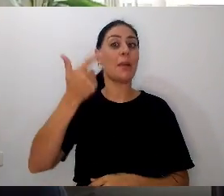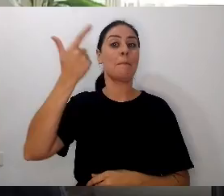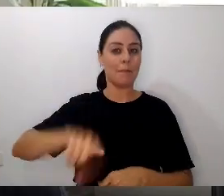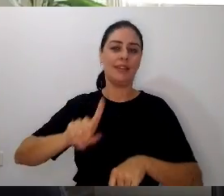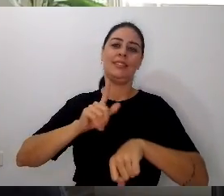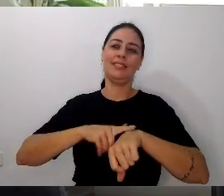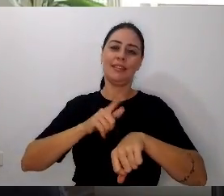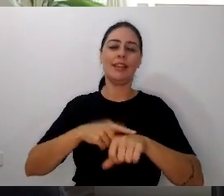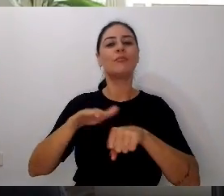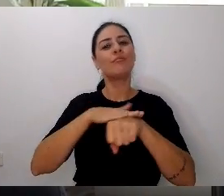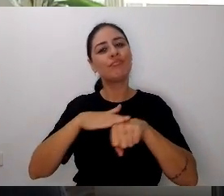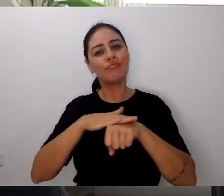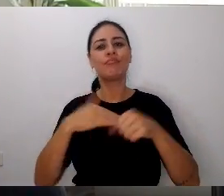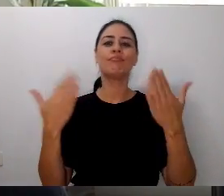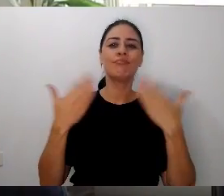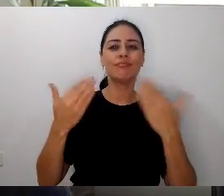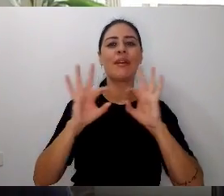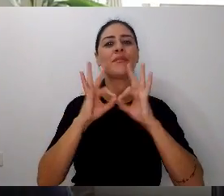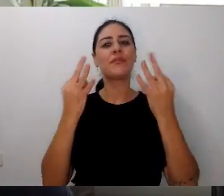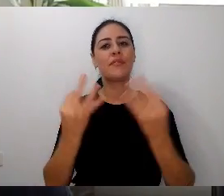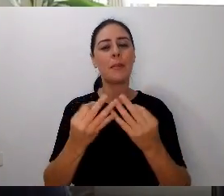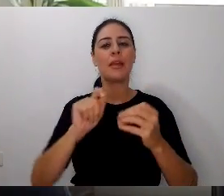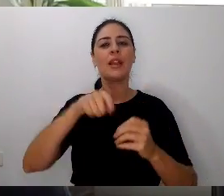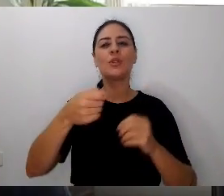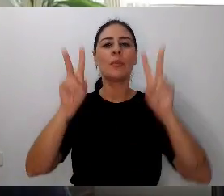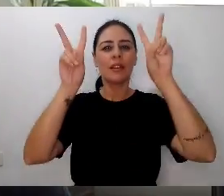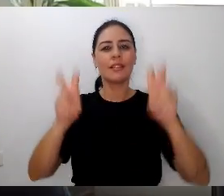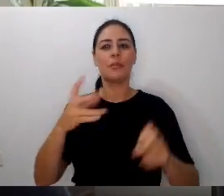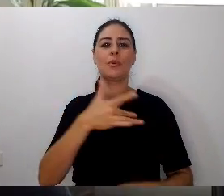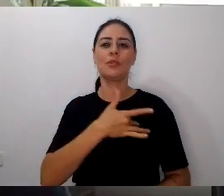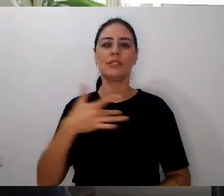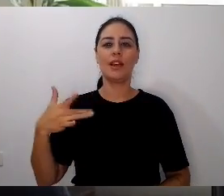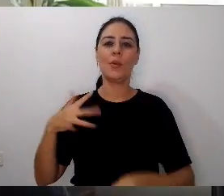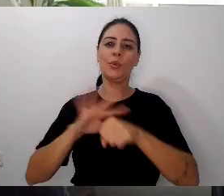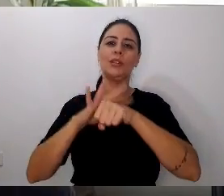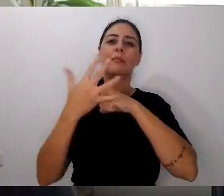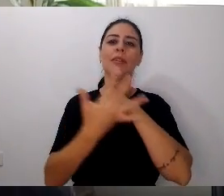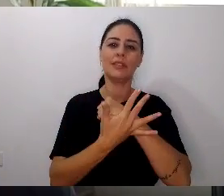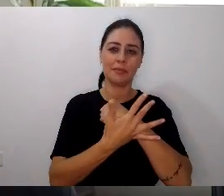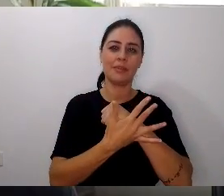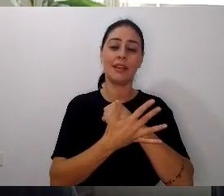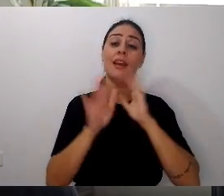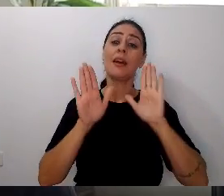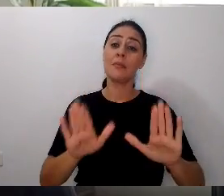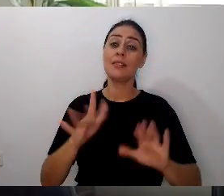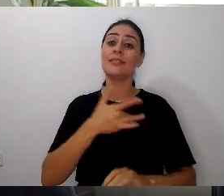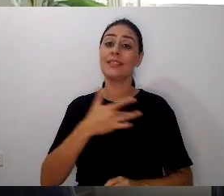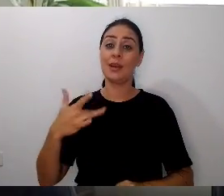momento de diálogo com as famílias sobre a saúde nesse período de pandemia, mas uma saúde que é para além, né?